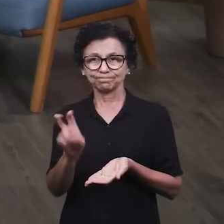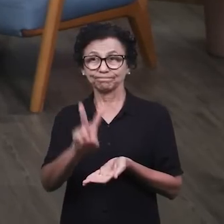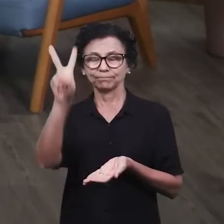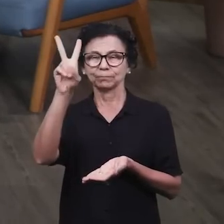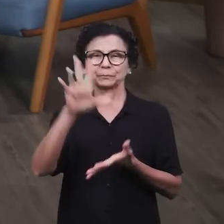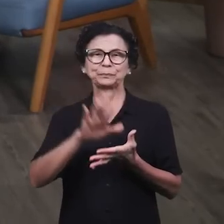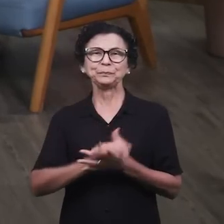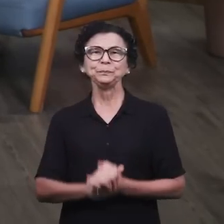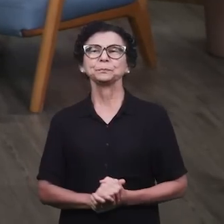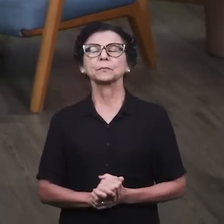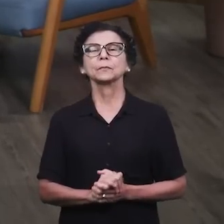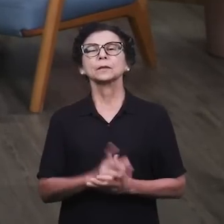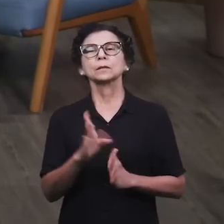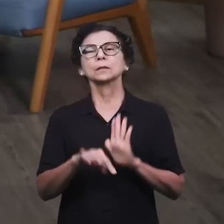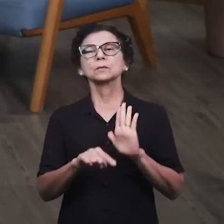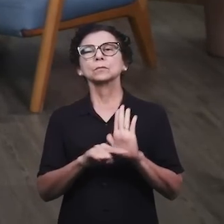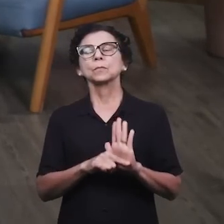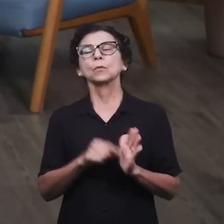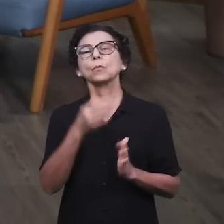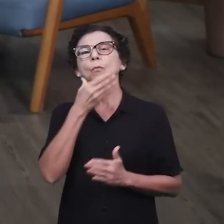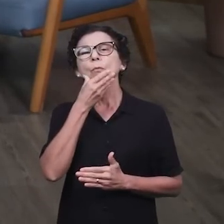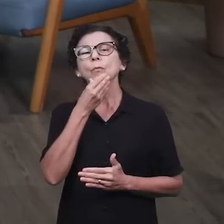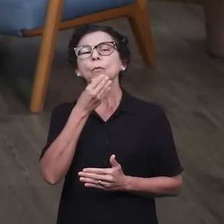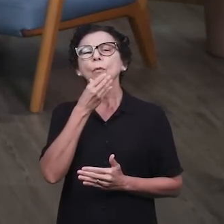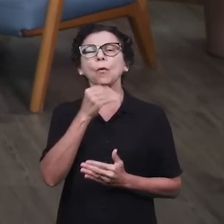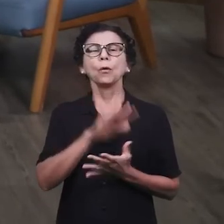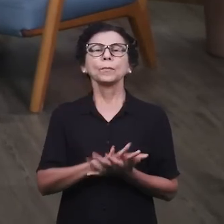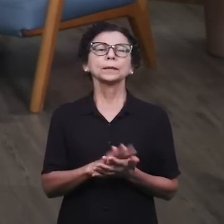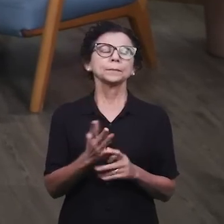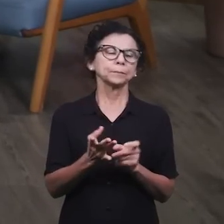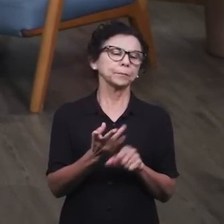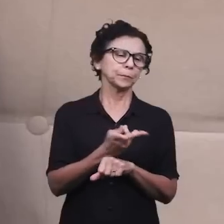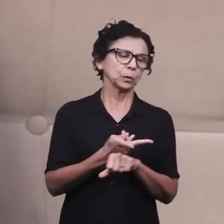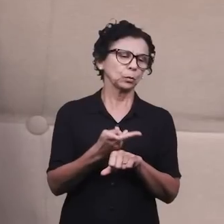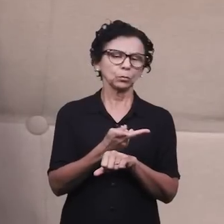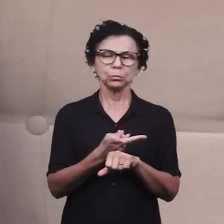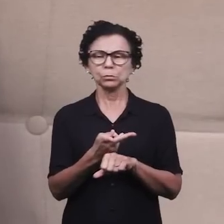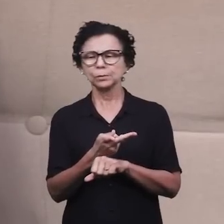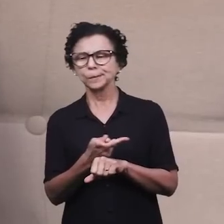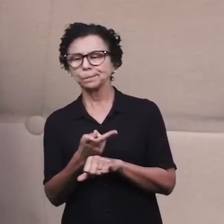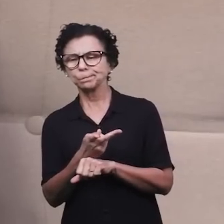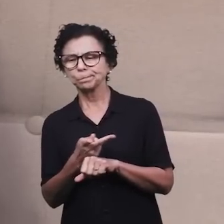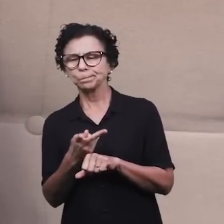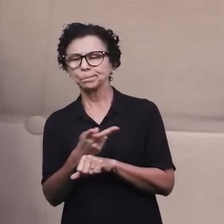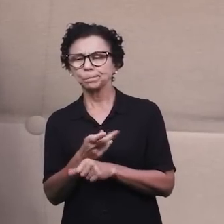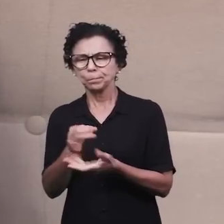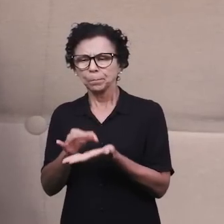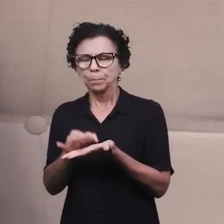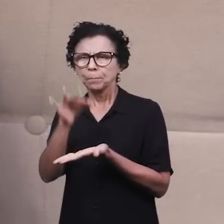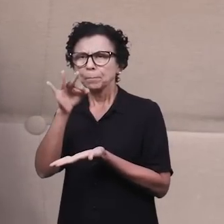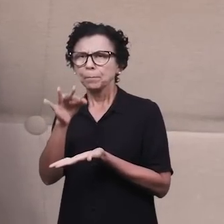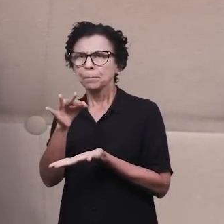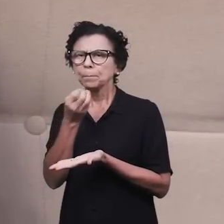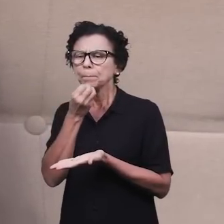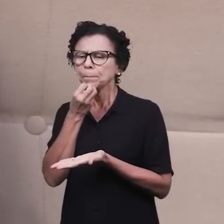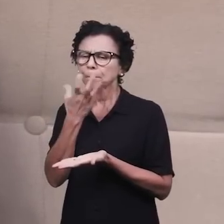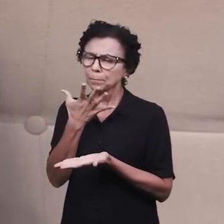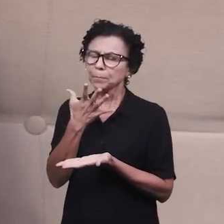lá, vamos seguir então para a próxima parábola, que é a parábola da pérola de grande valor.